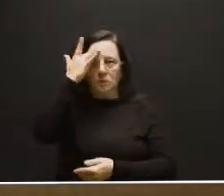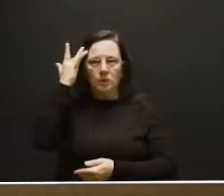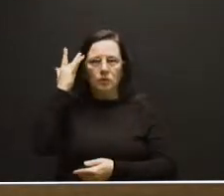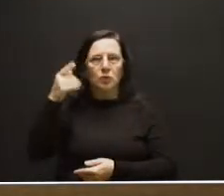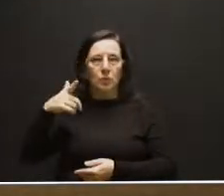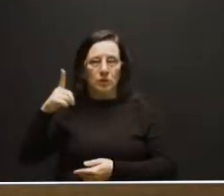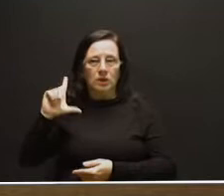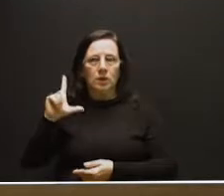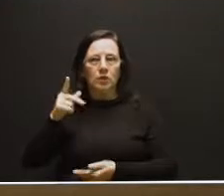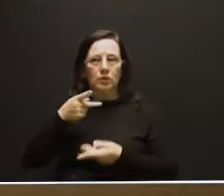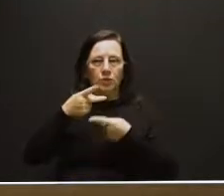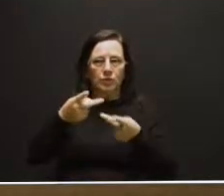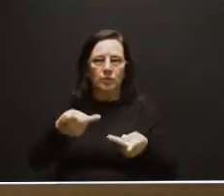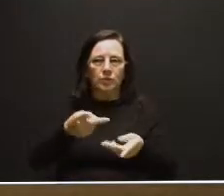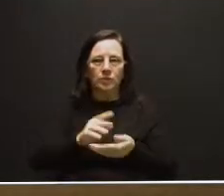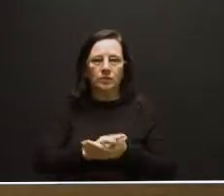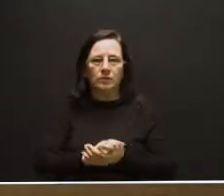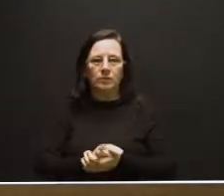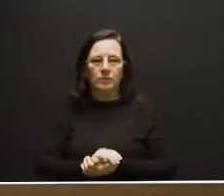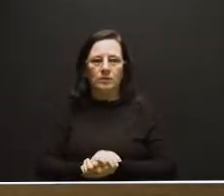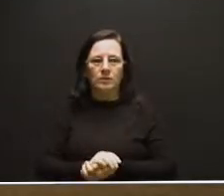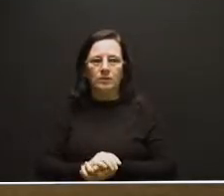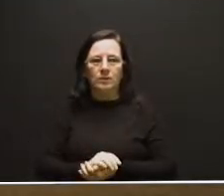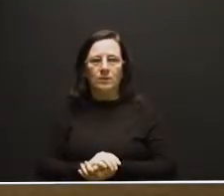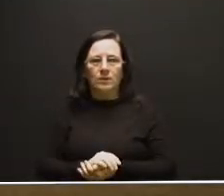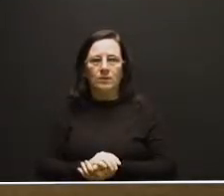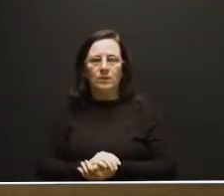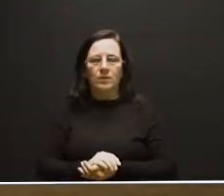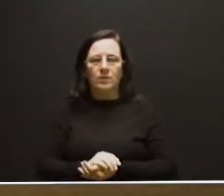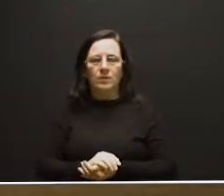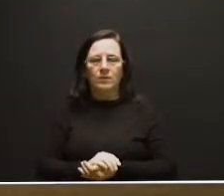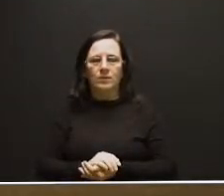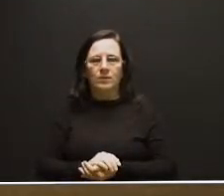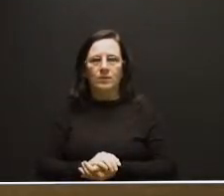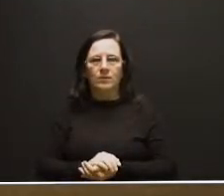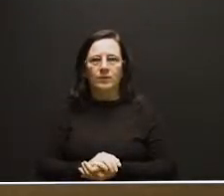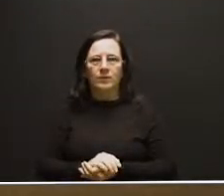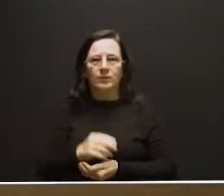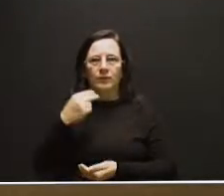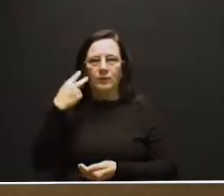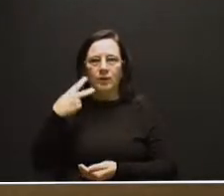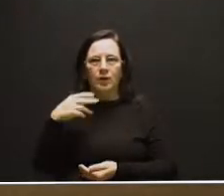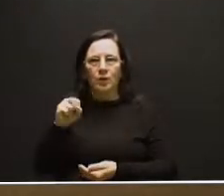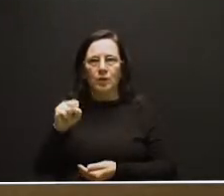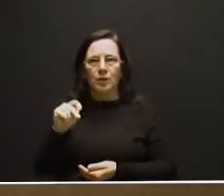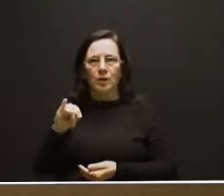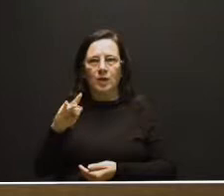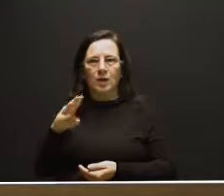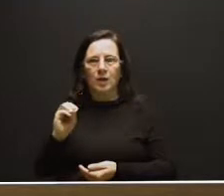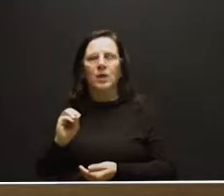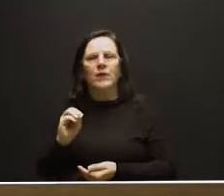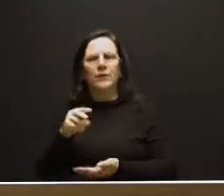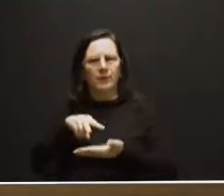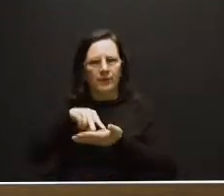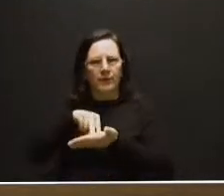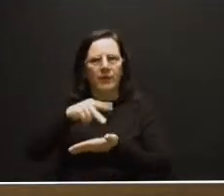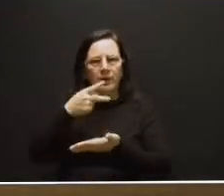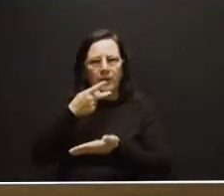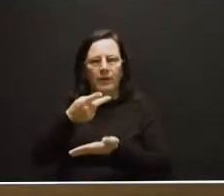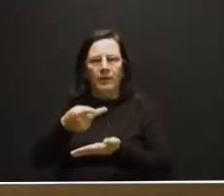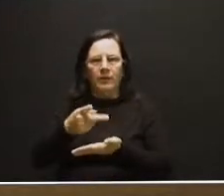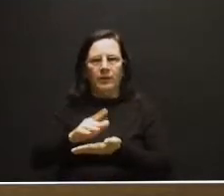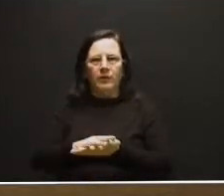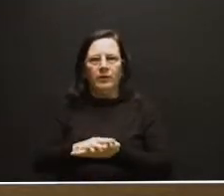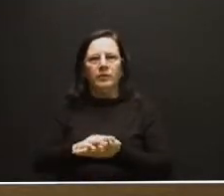antecederam uso aqui da fala o vereador sérgio com ovi com brilhantismo e